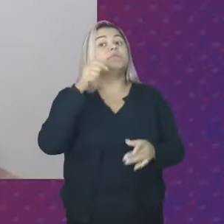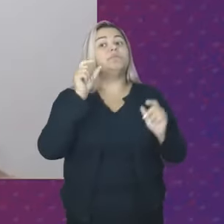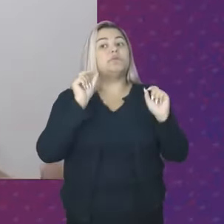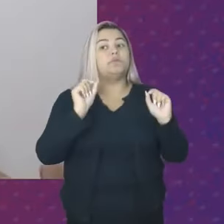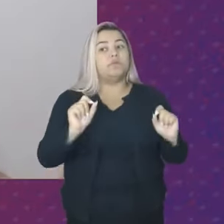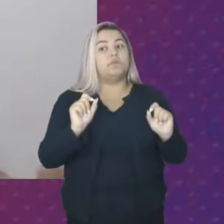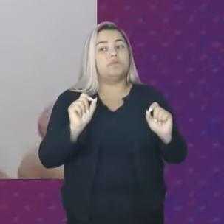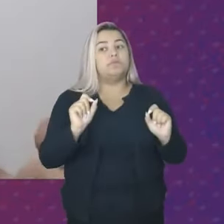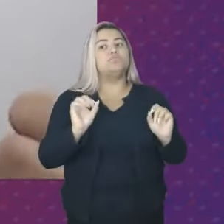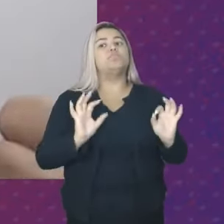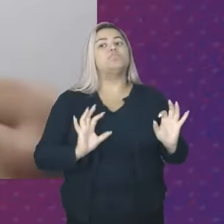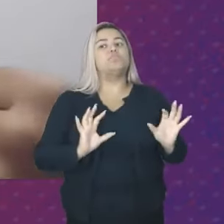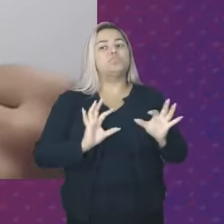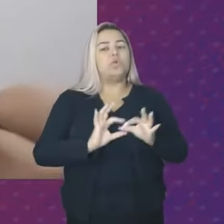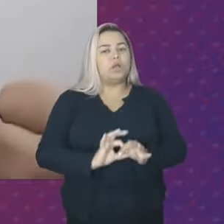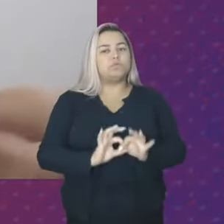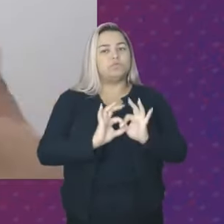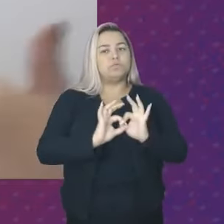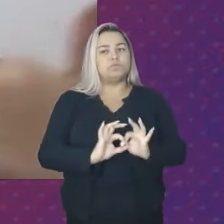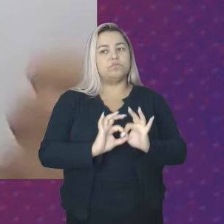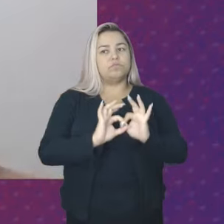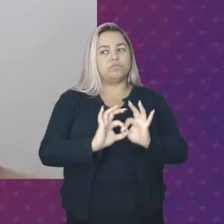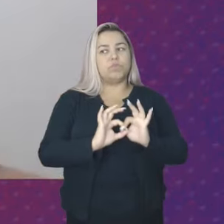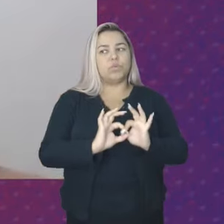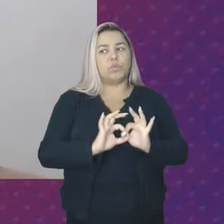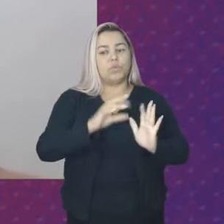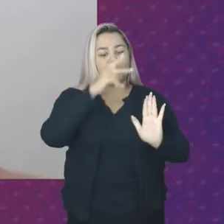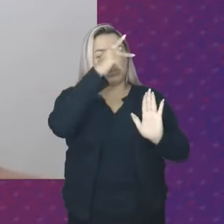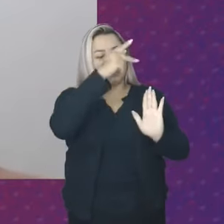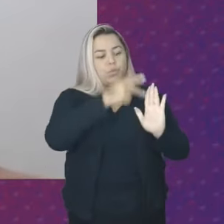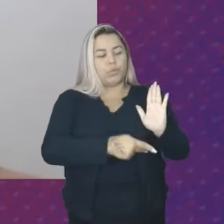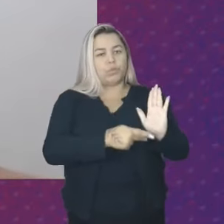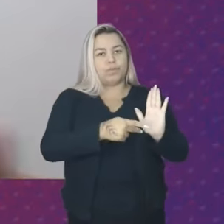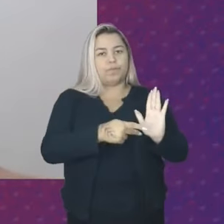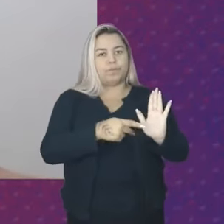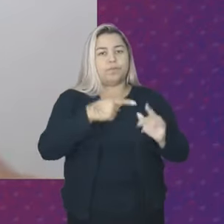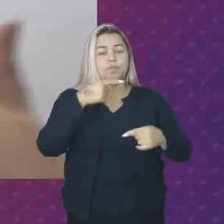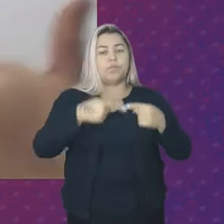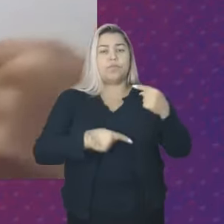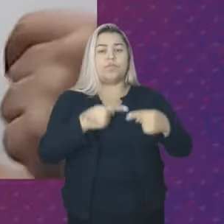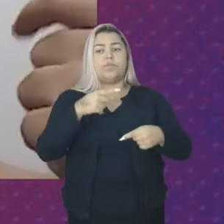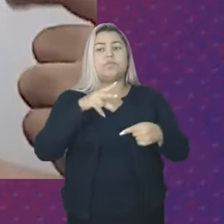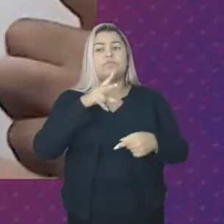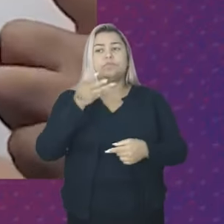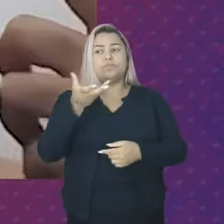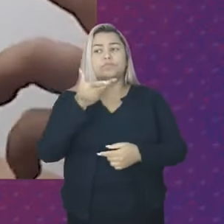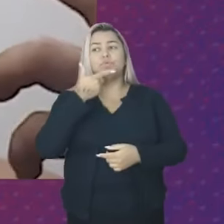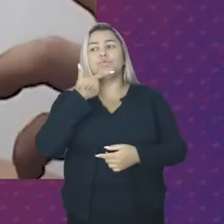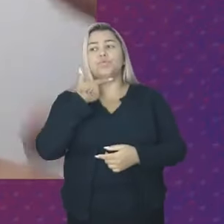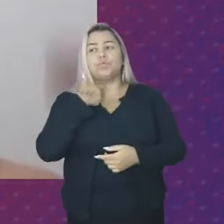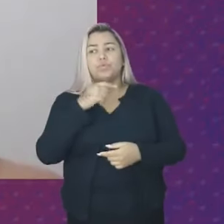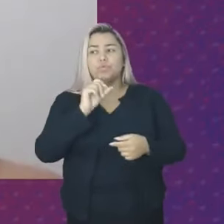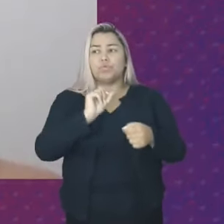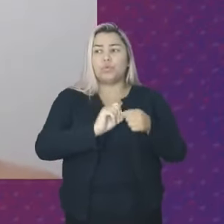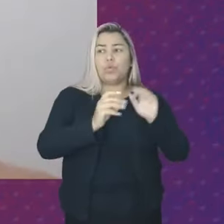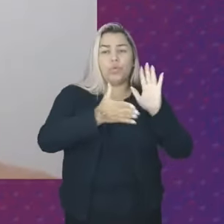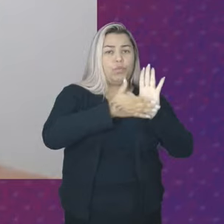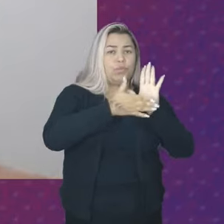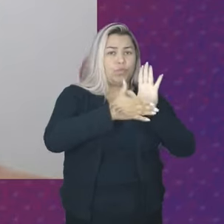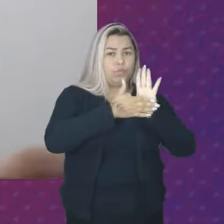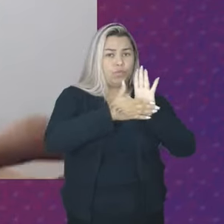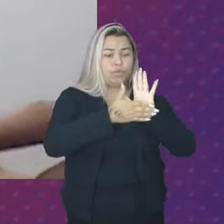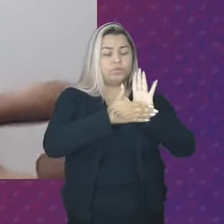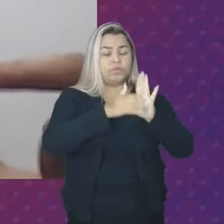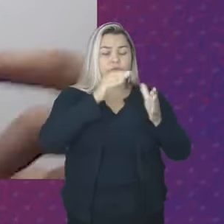estar alinhadas com o seu projeto político. Elas entendem o que você quer fazer, elas entendem qual é a proposta da